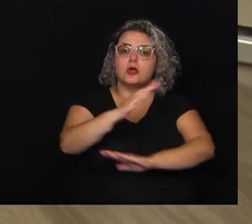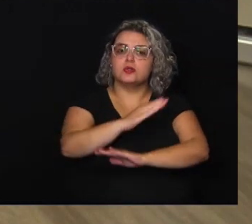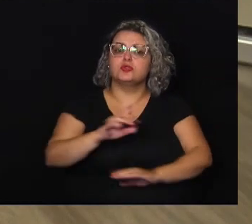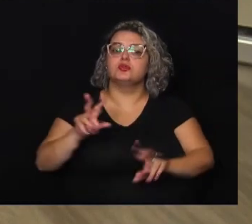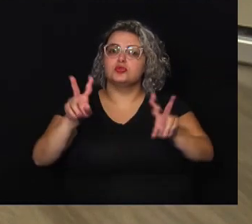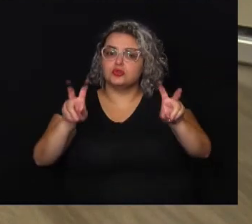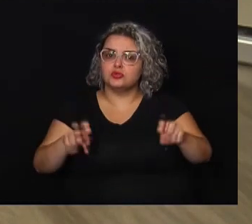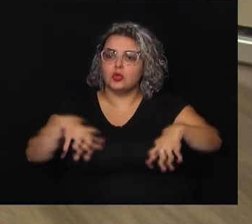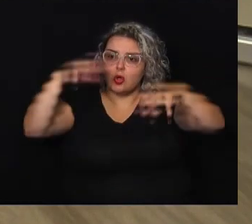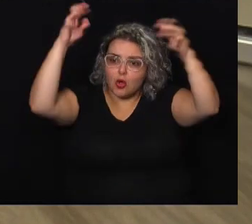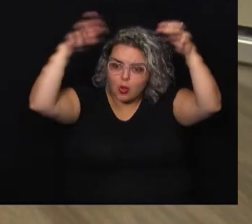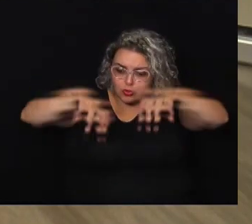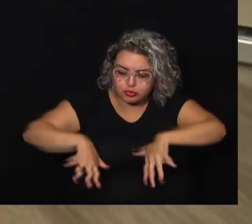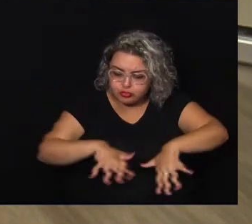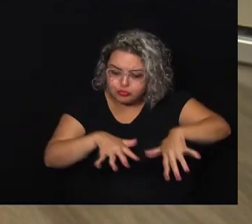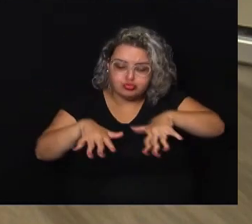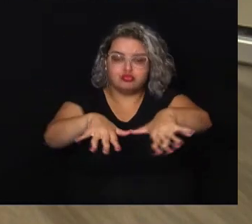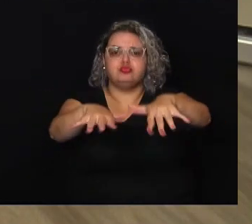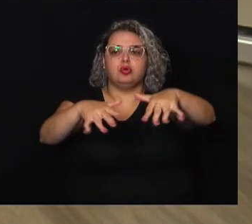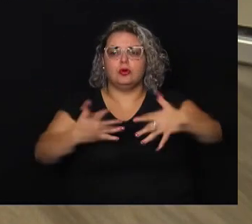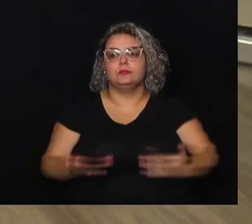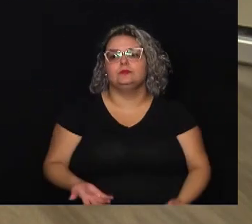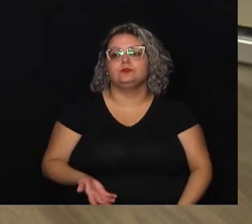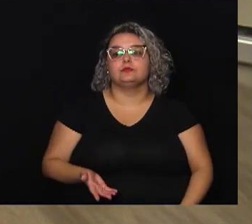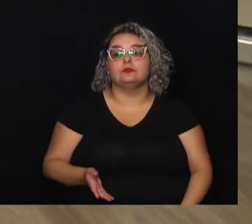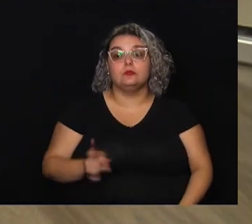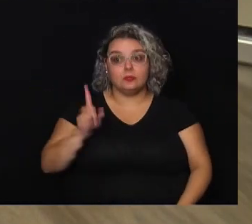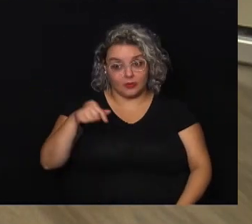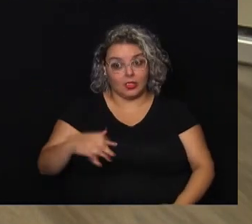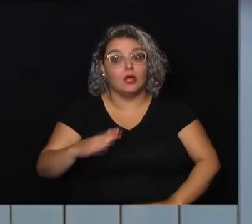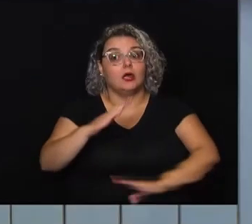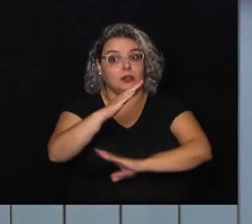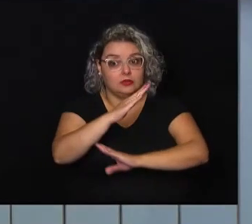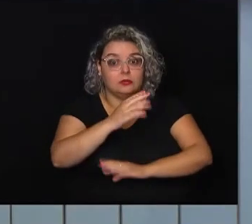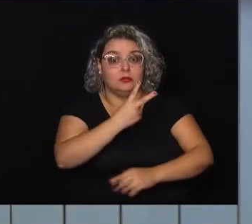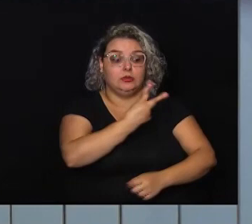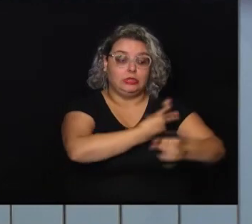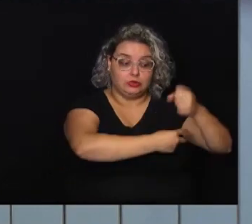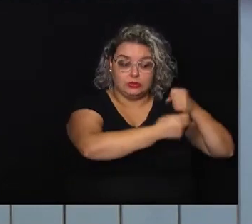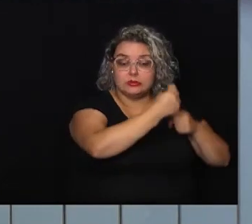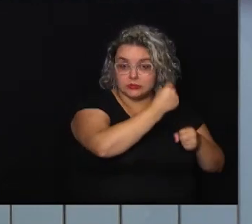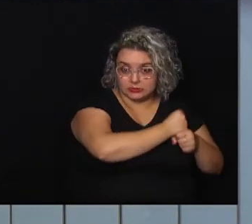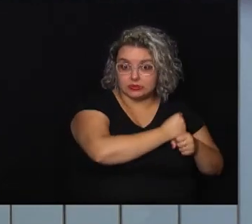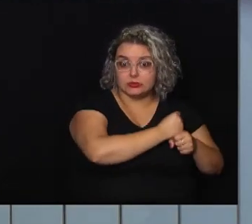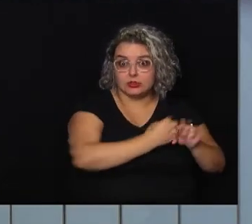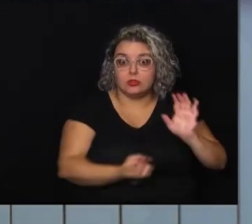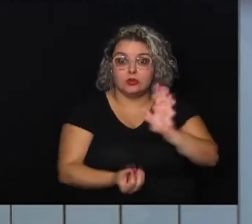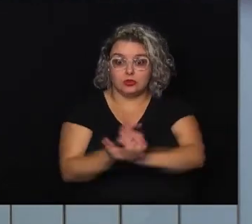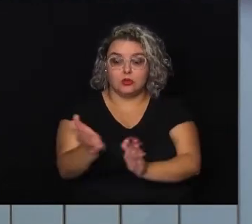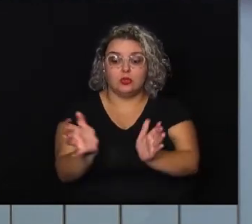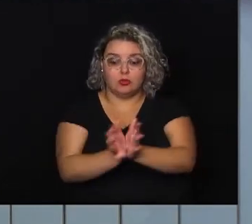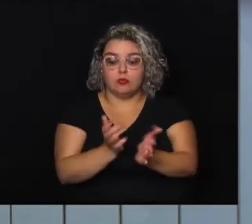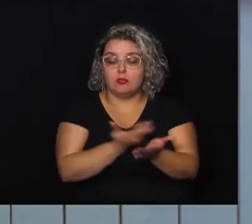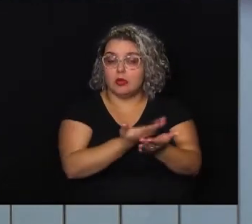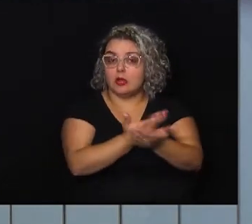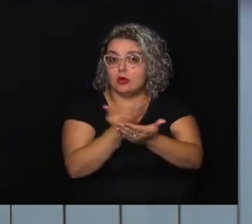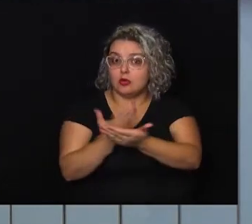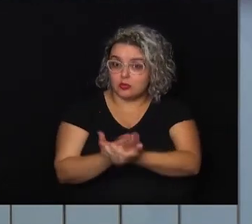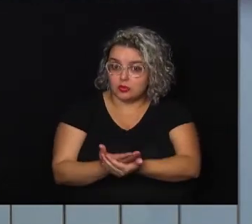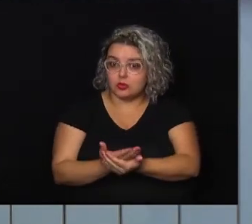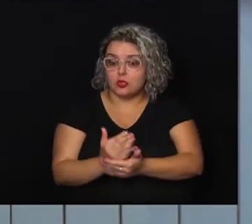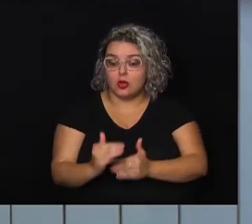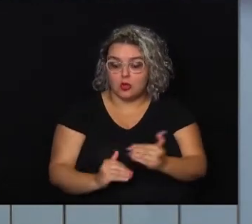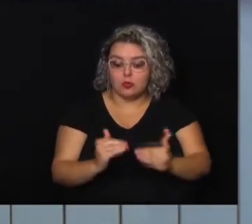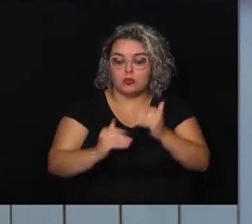questão das enchentes? Já foi, inclusive, a Câmara, no biênio passado, constituiu uma comissão de estudos que produziu